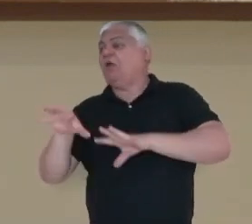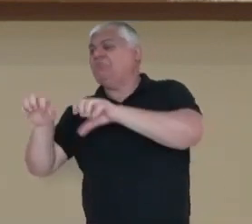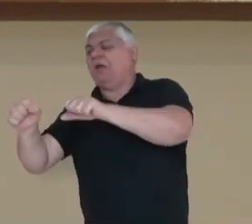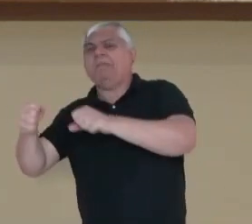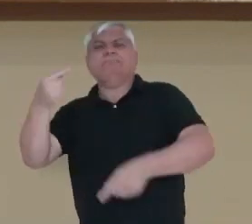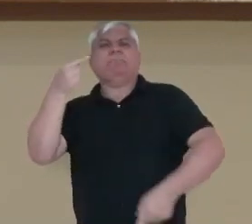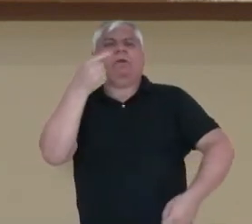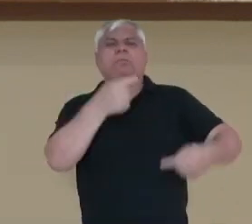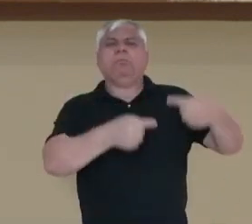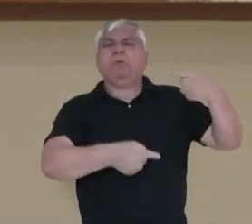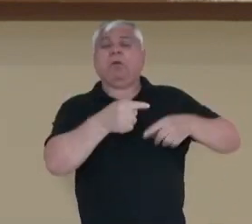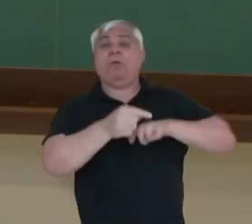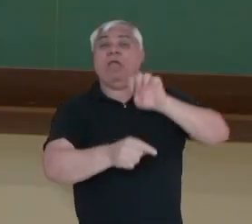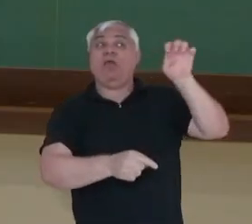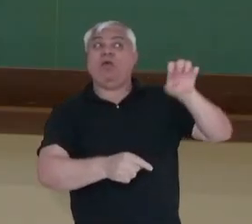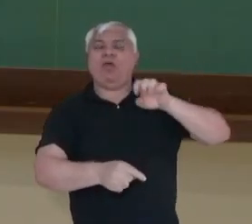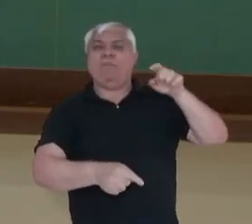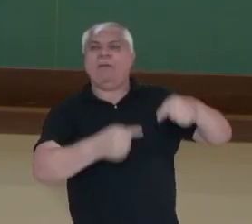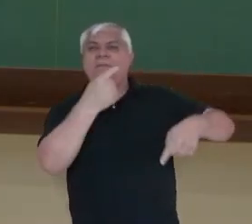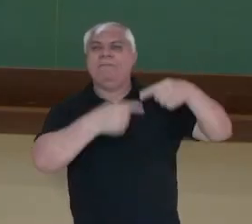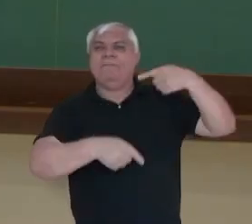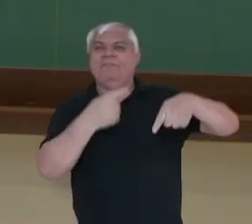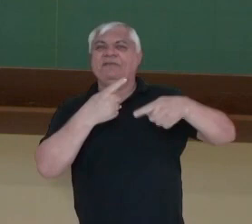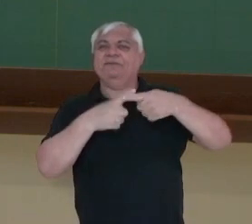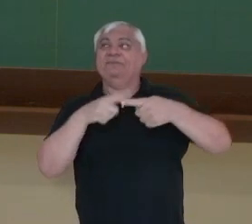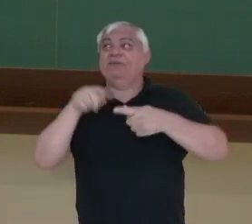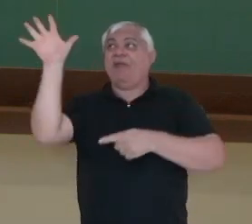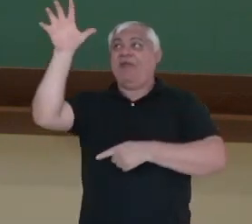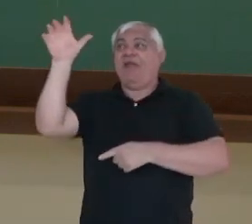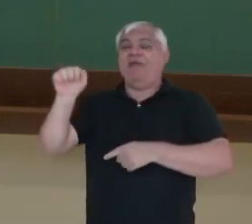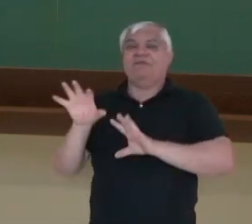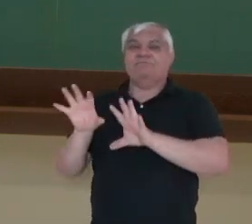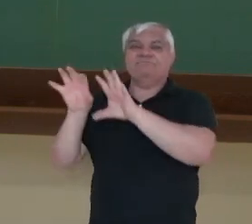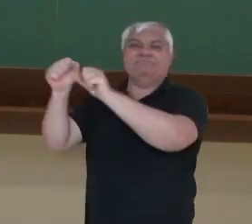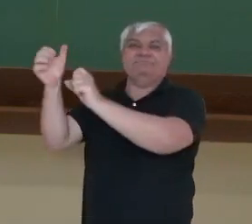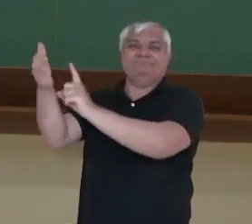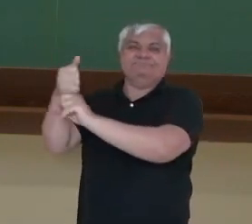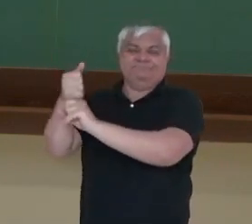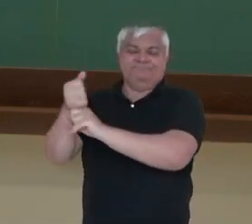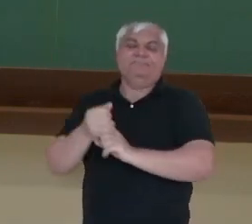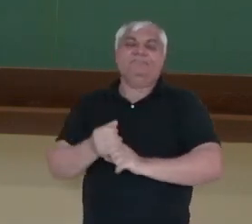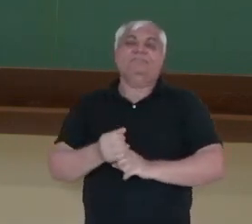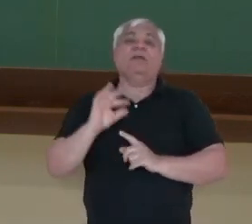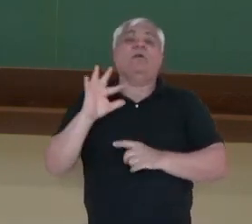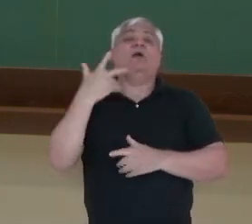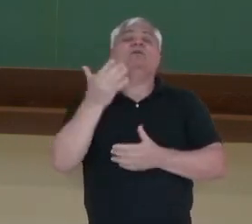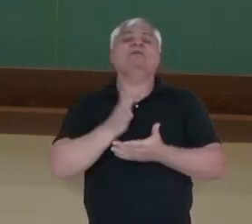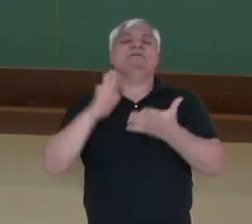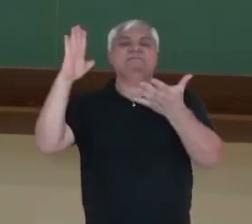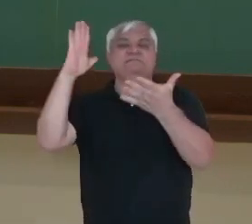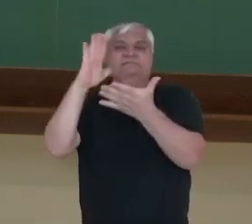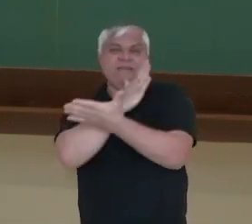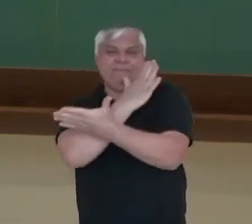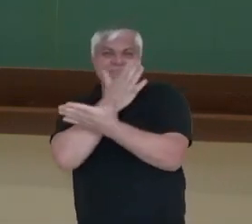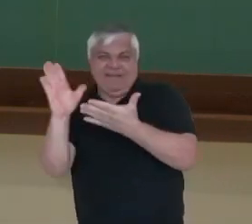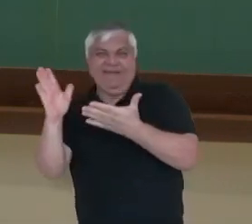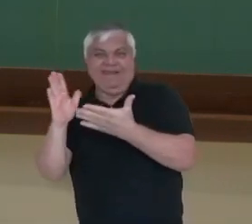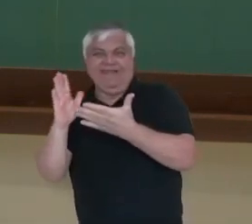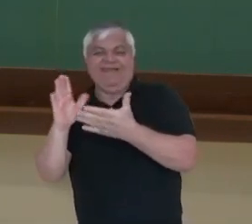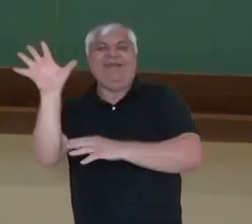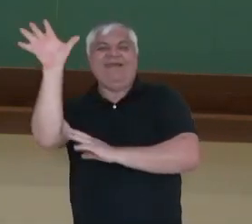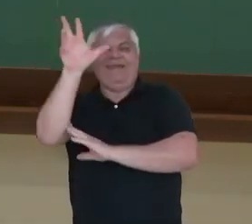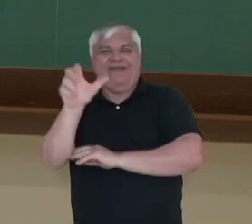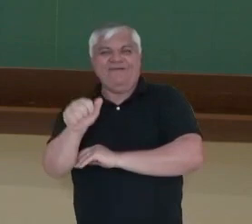determinado território. Com isso, eles vão fazer uma divisão, a chamada partilha da África, e é nessa partilha